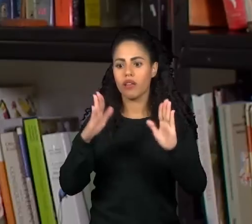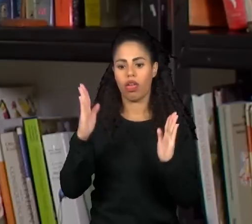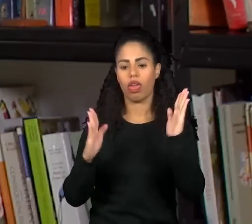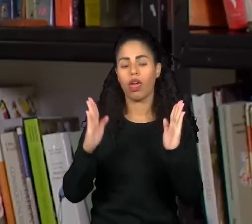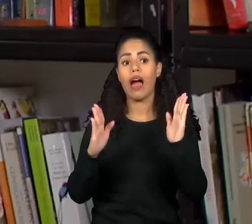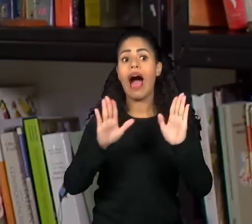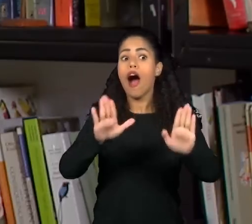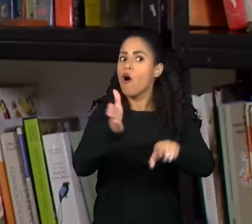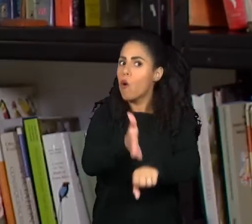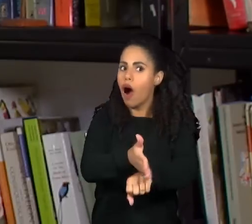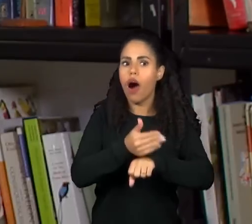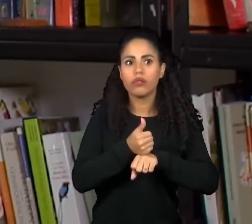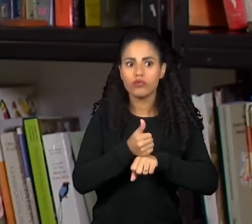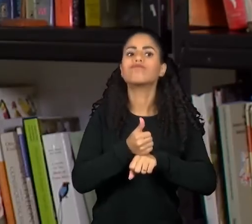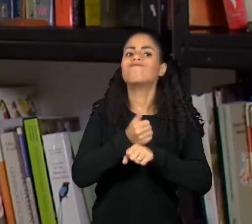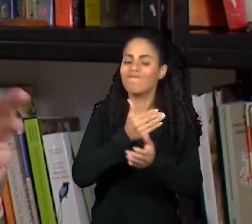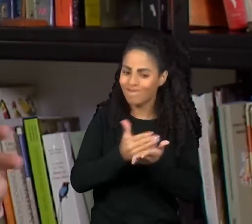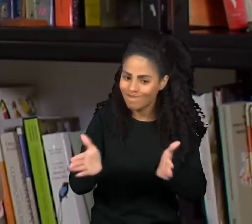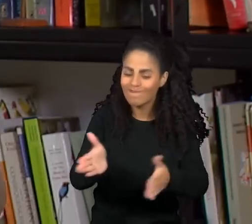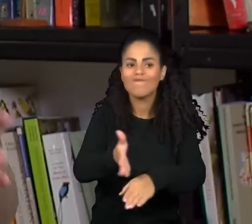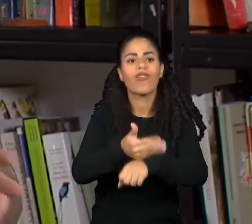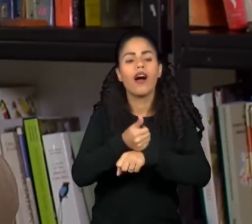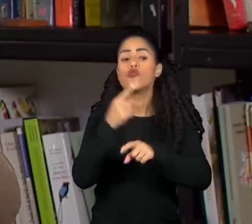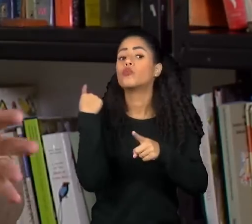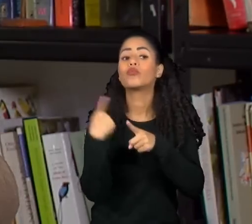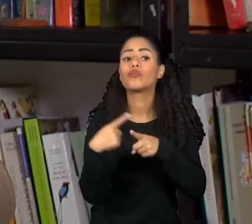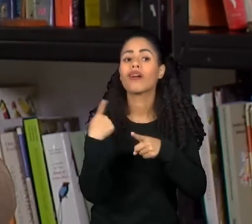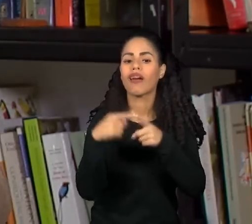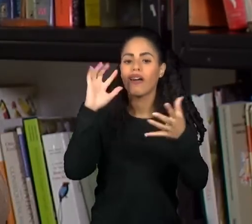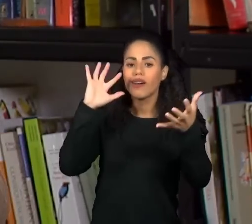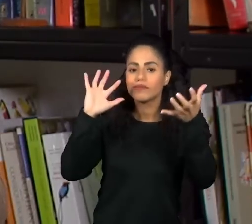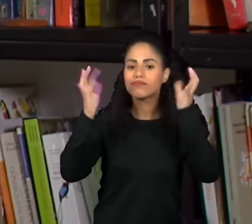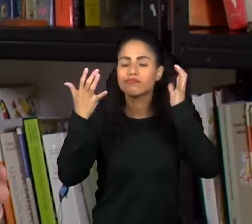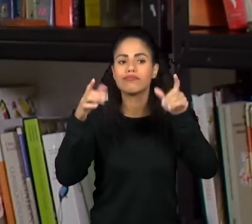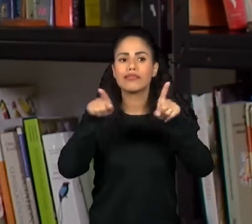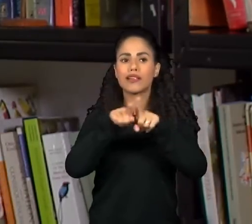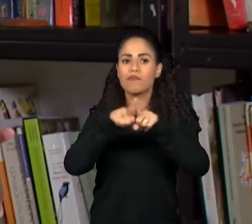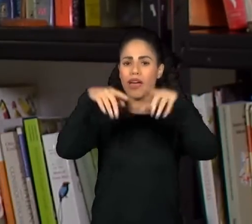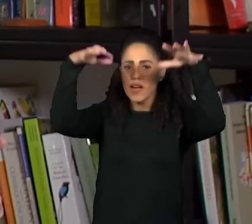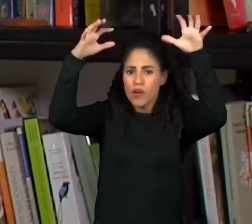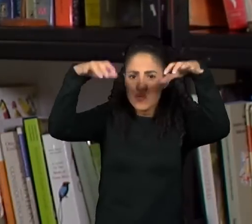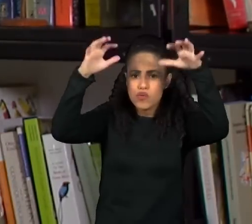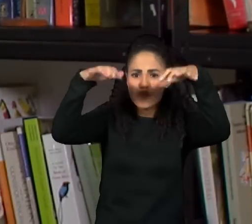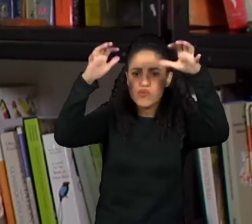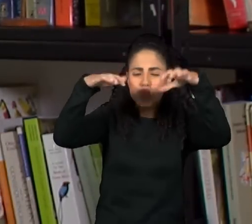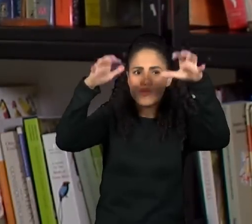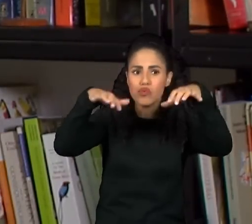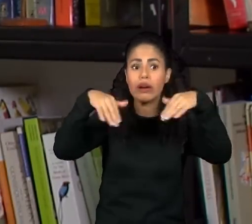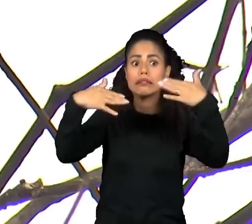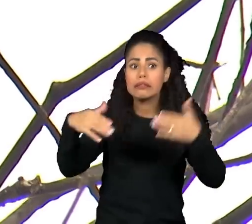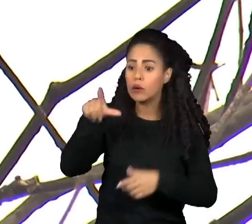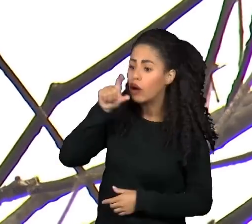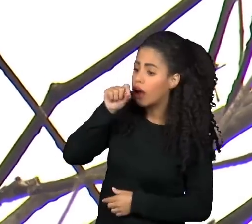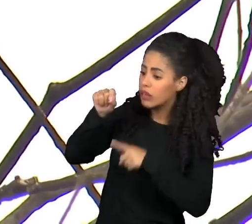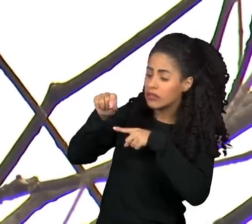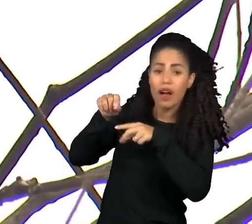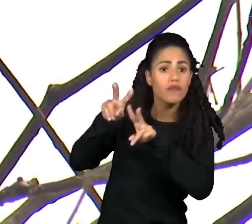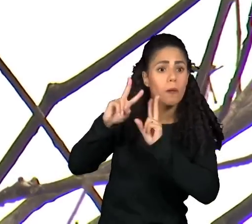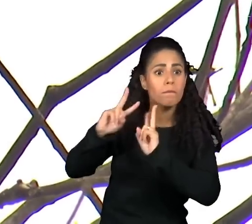frio. Os ciclos de chuva também estão mudando, então as aves vão alterando.